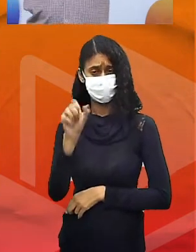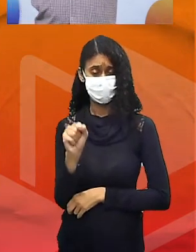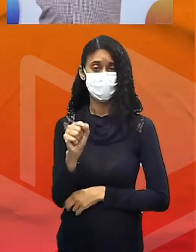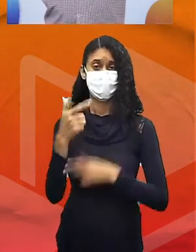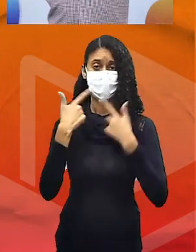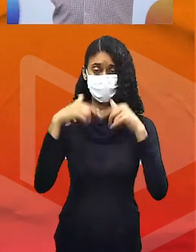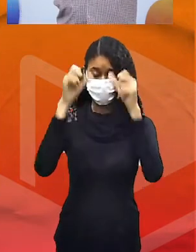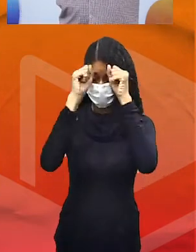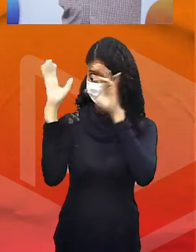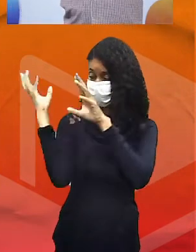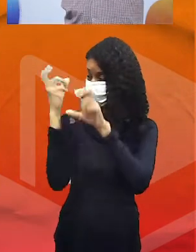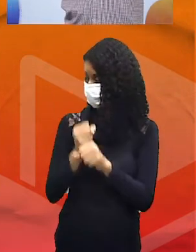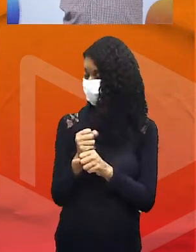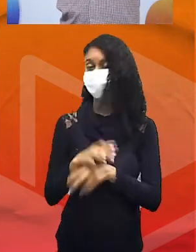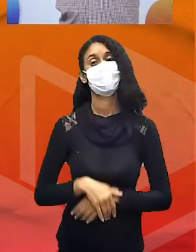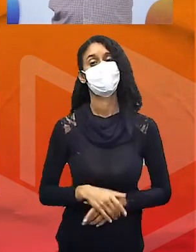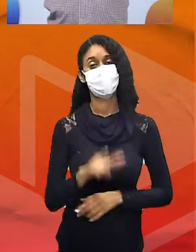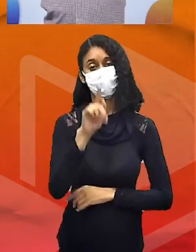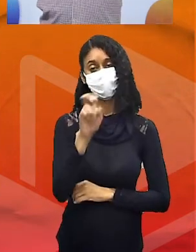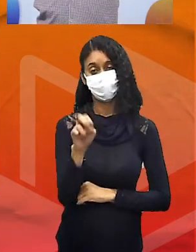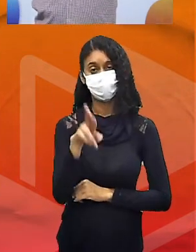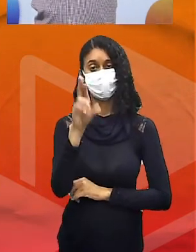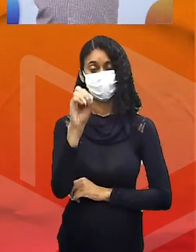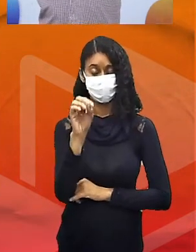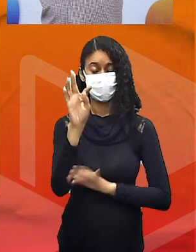revisando. Gênero textual,